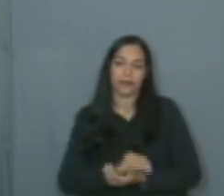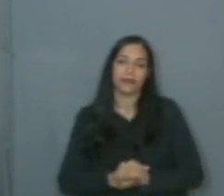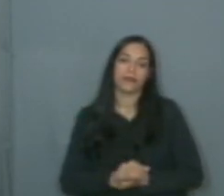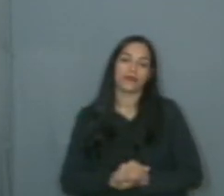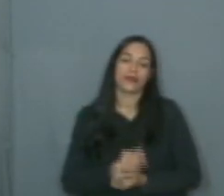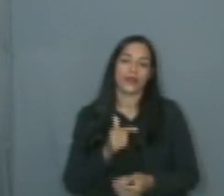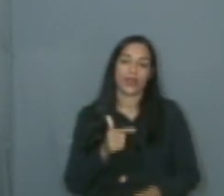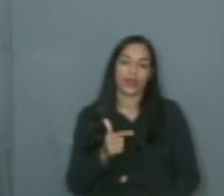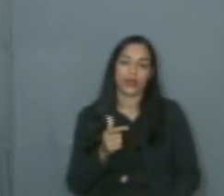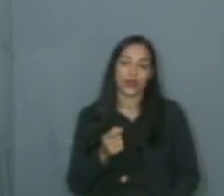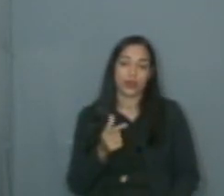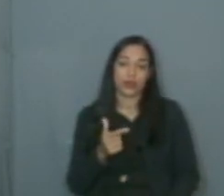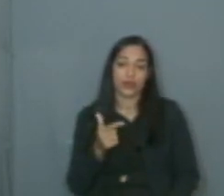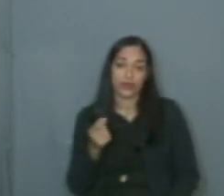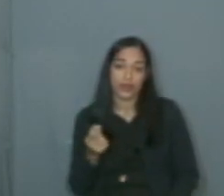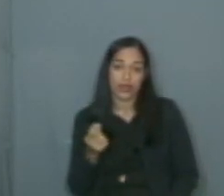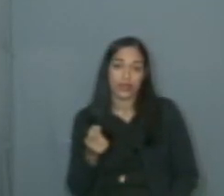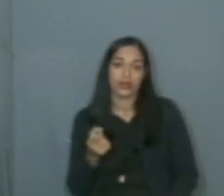em 2020.